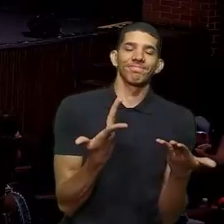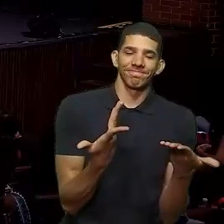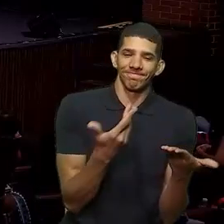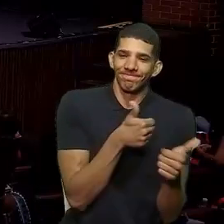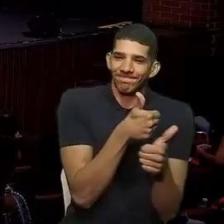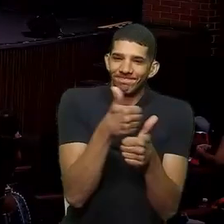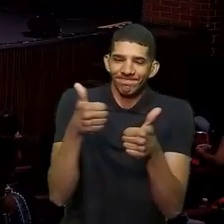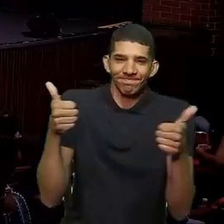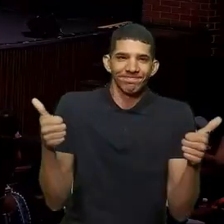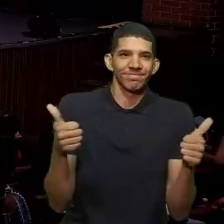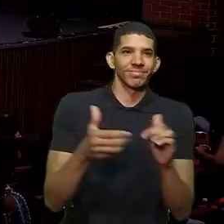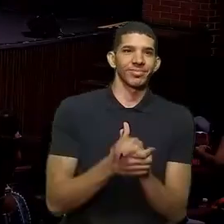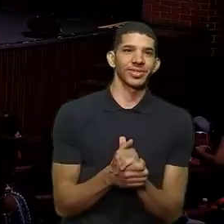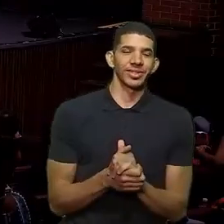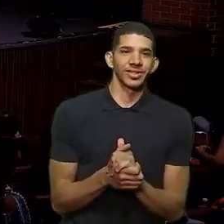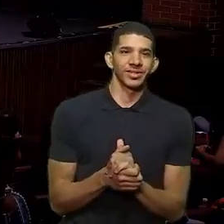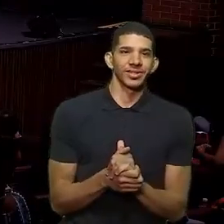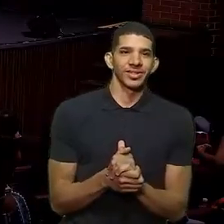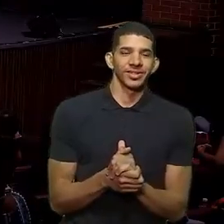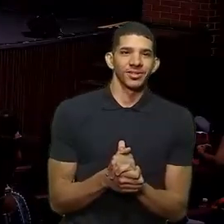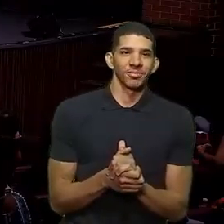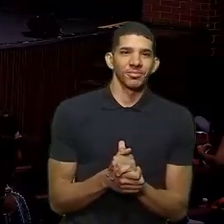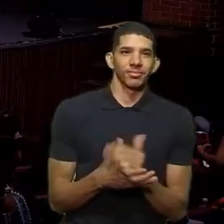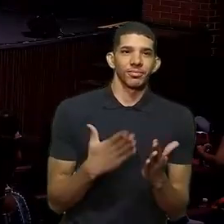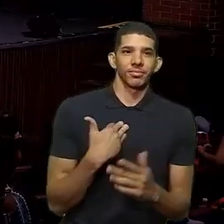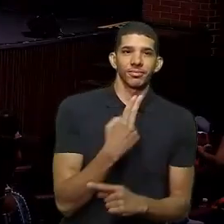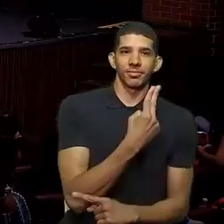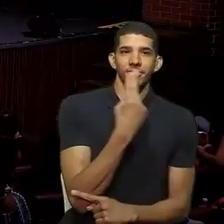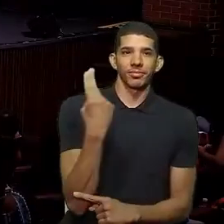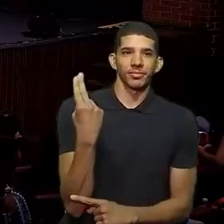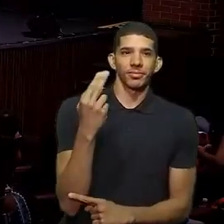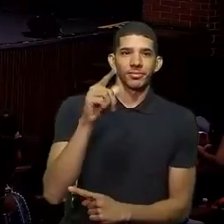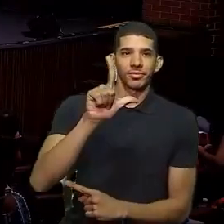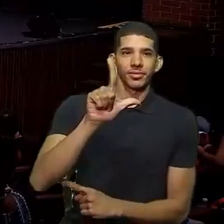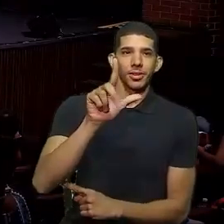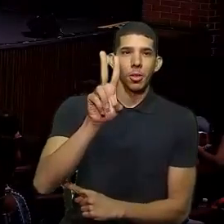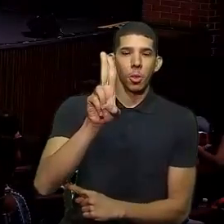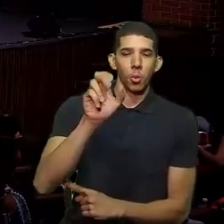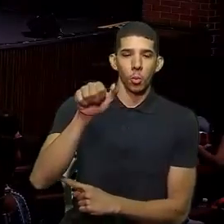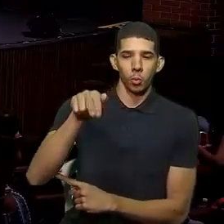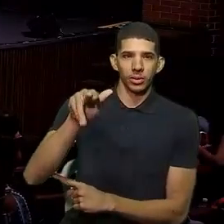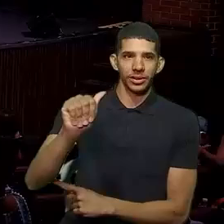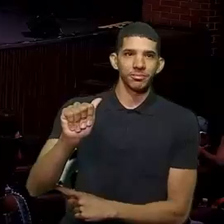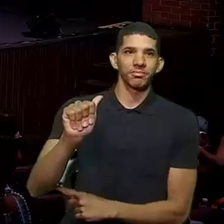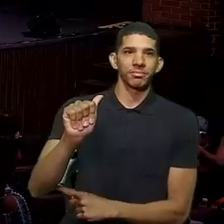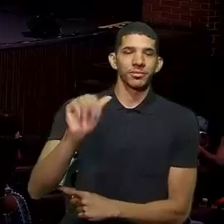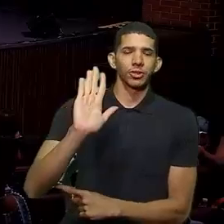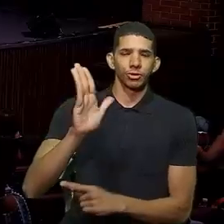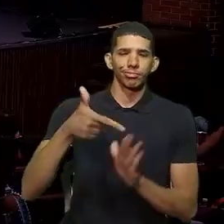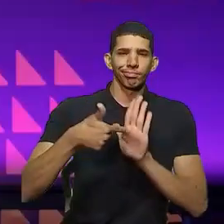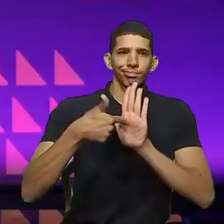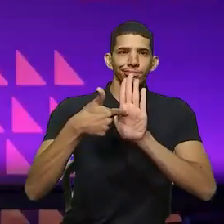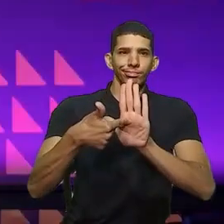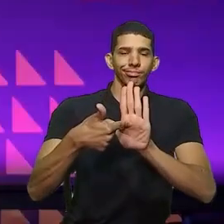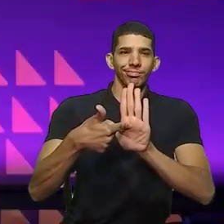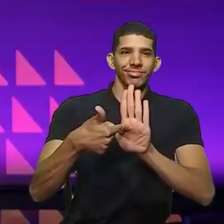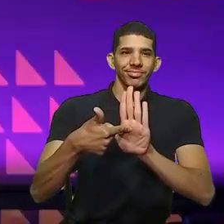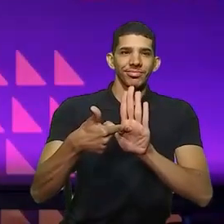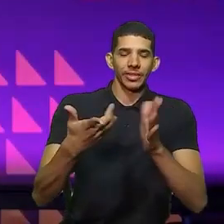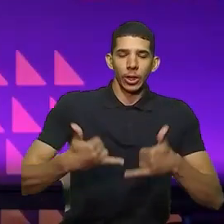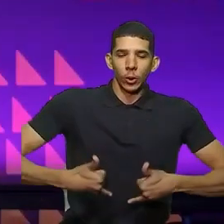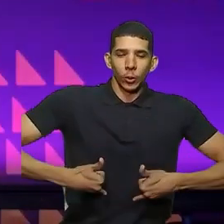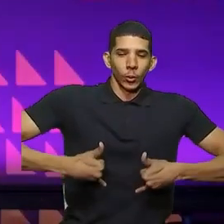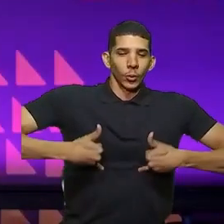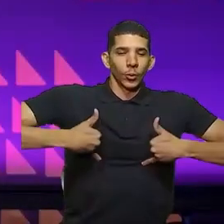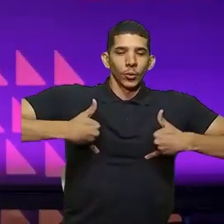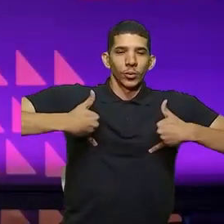Memórias do meu quilombo. A roda de conversa acontece em um auditório com um grande palco. Ao fundo do palco, o cenário é composto por grandes banners em